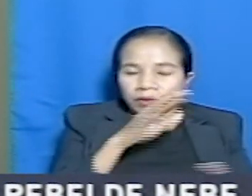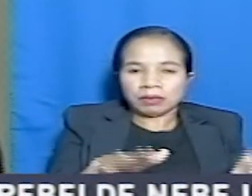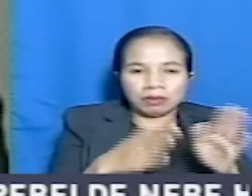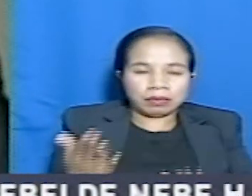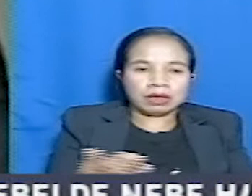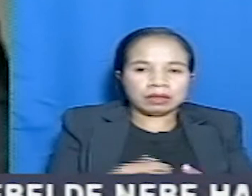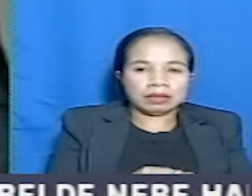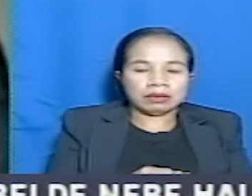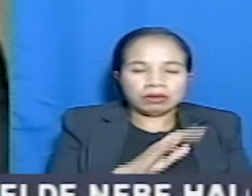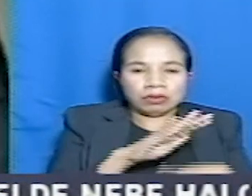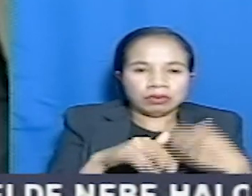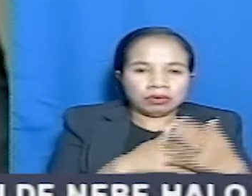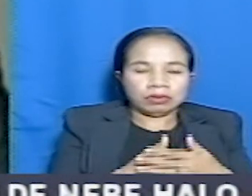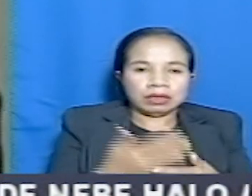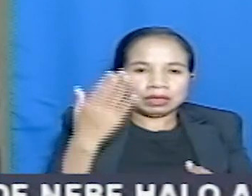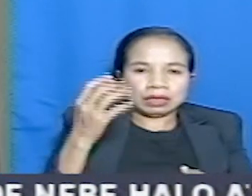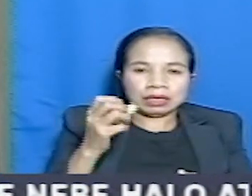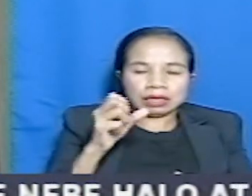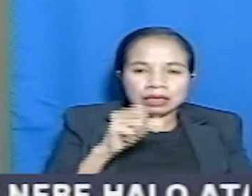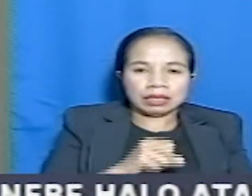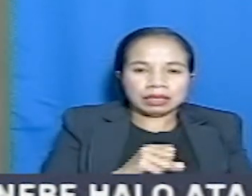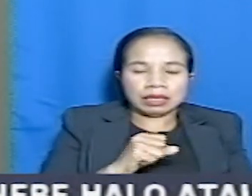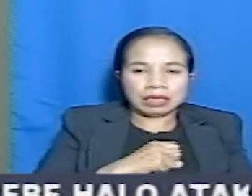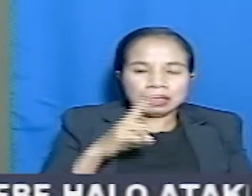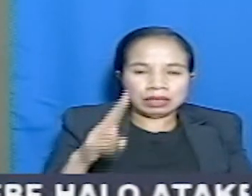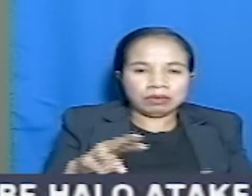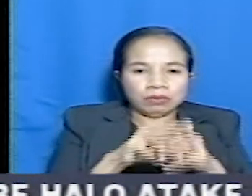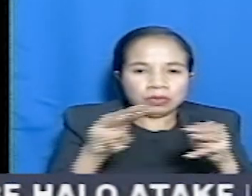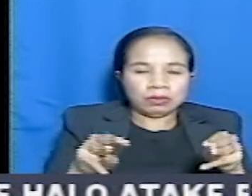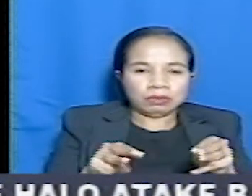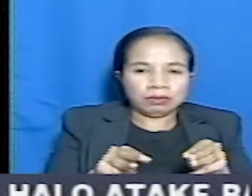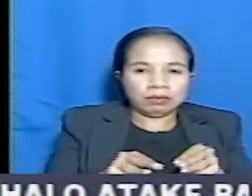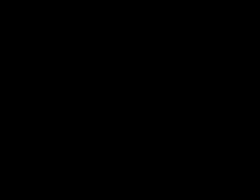biang no eroi sira, iha ai sirimou, no Saburia, município.